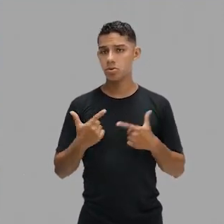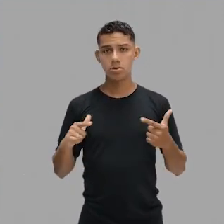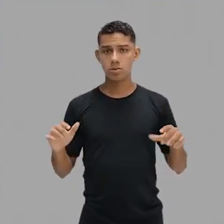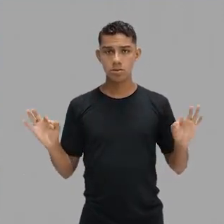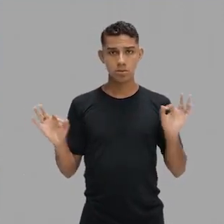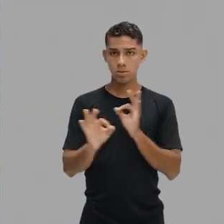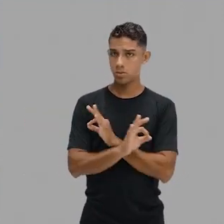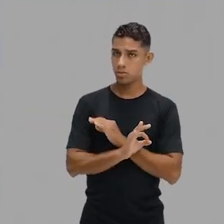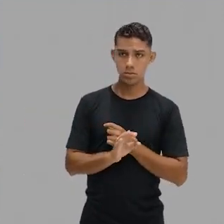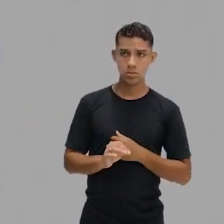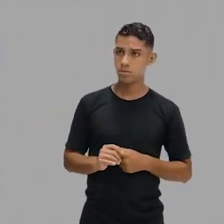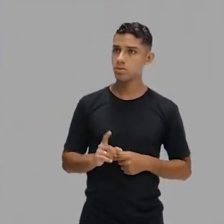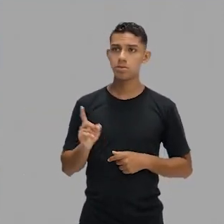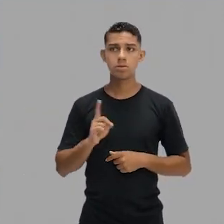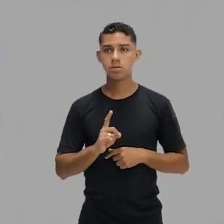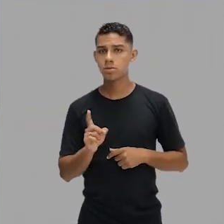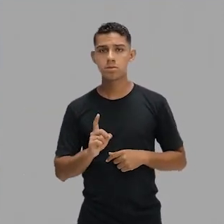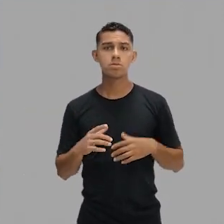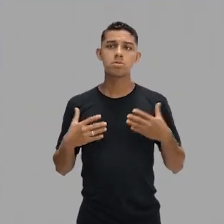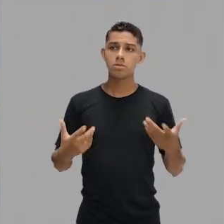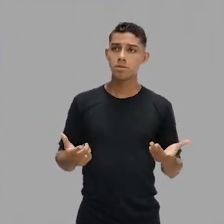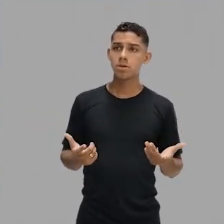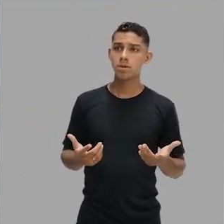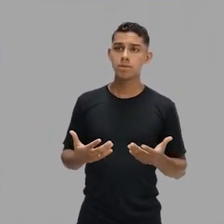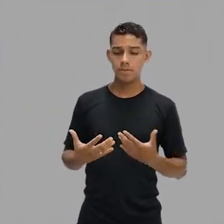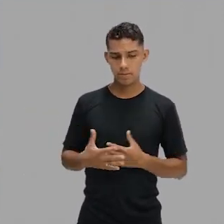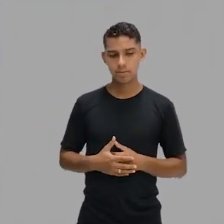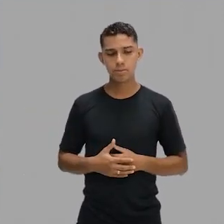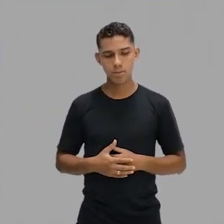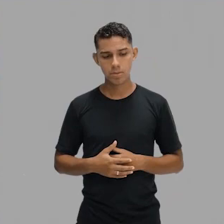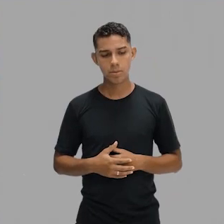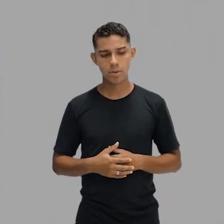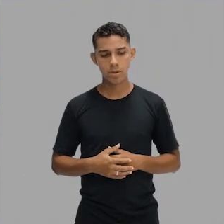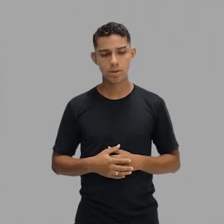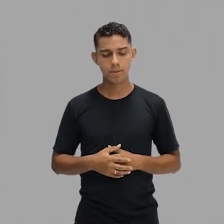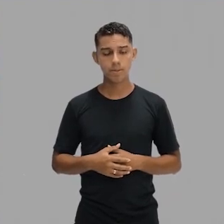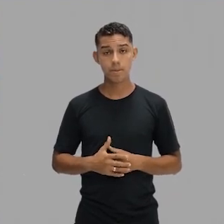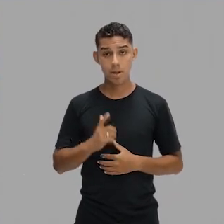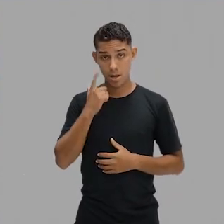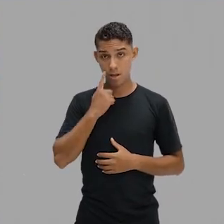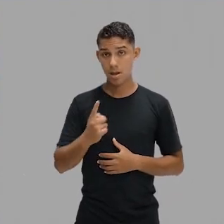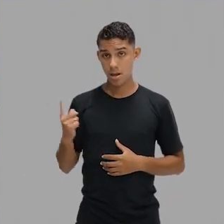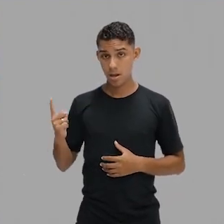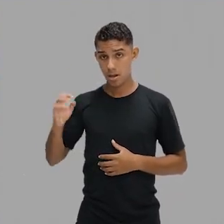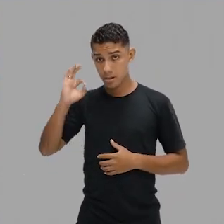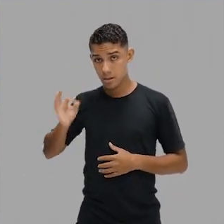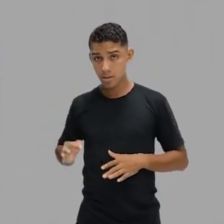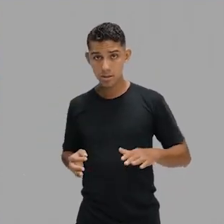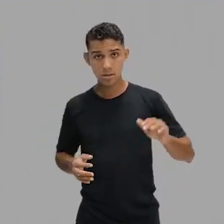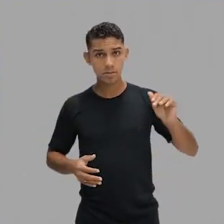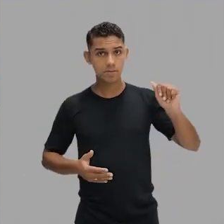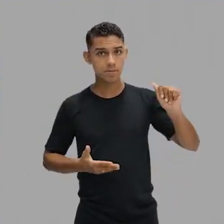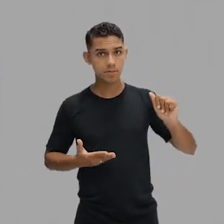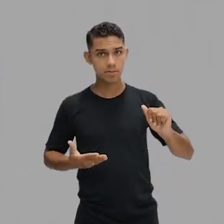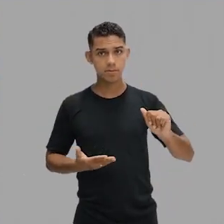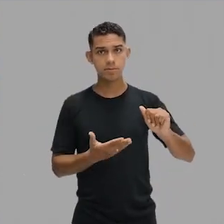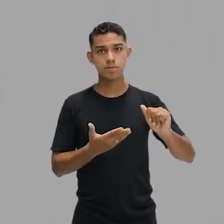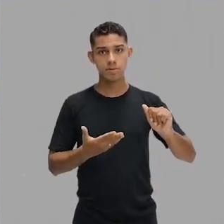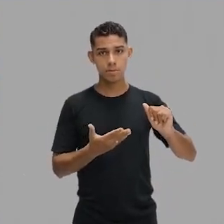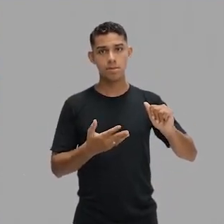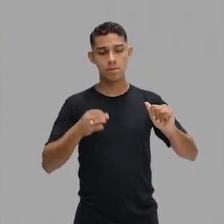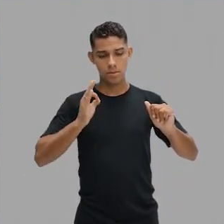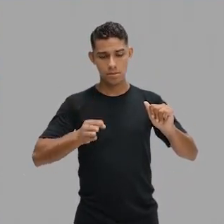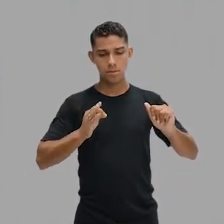essas trocas, como elas não são feitas essas trocas, nós vamos ficar aqui com a nossa querida letra A, que aqui nos